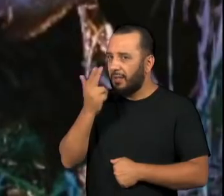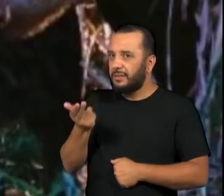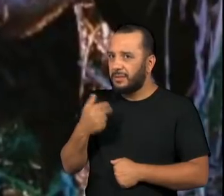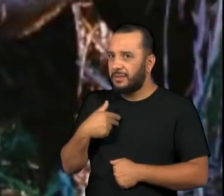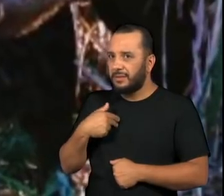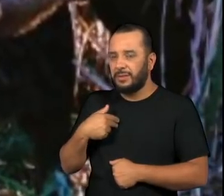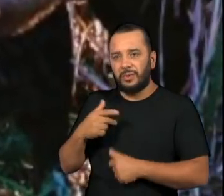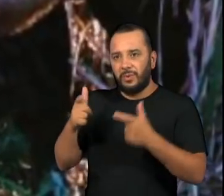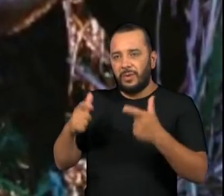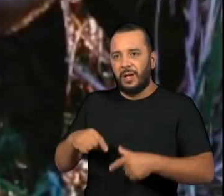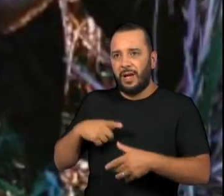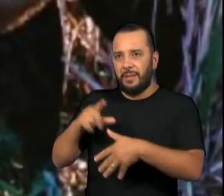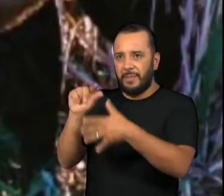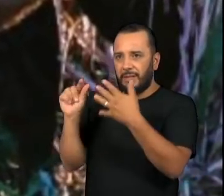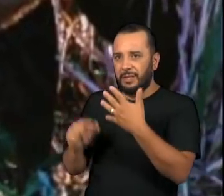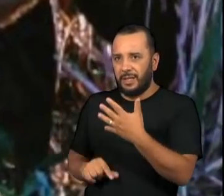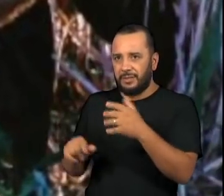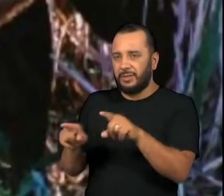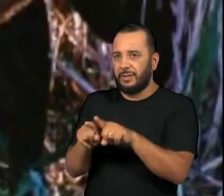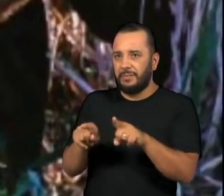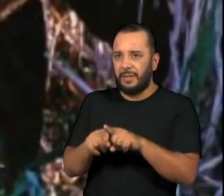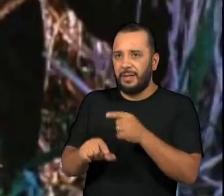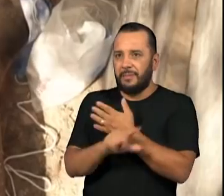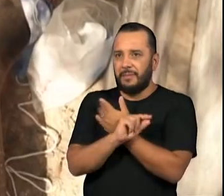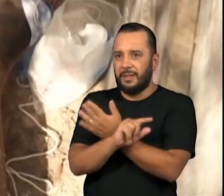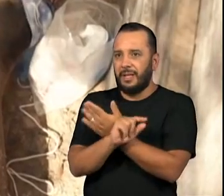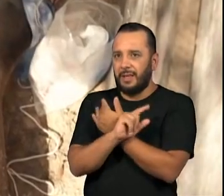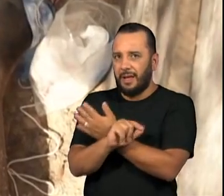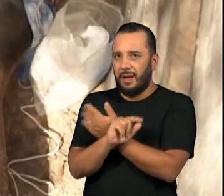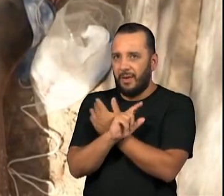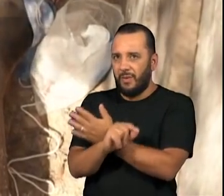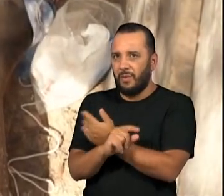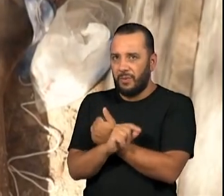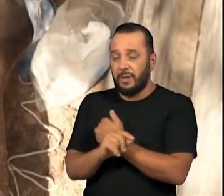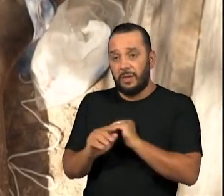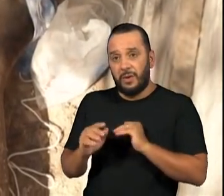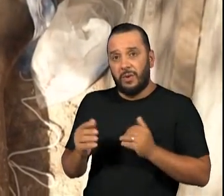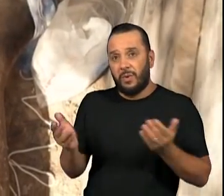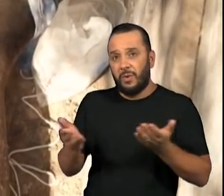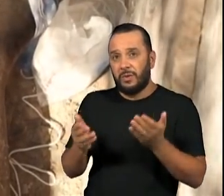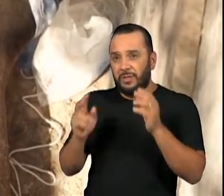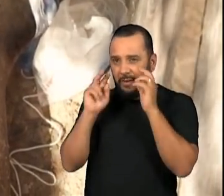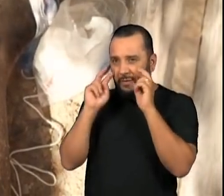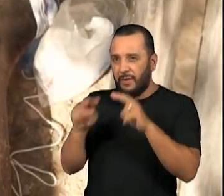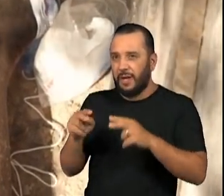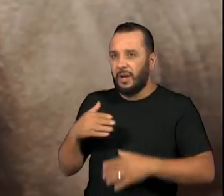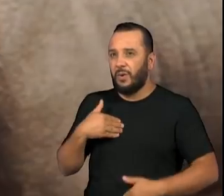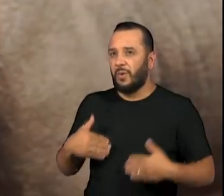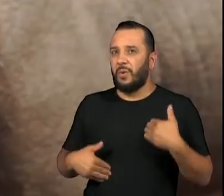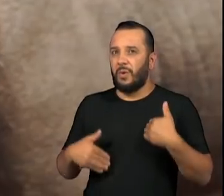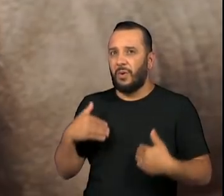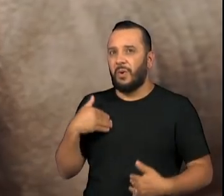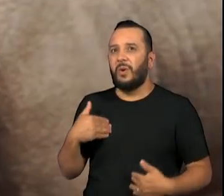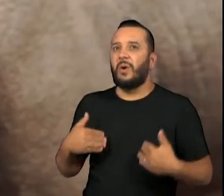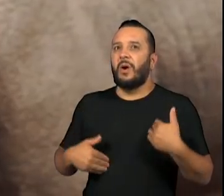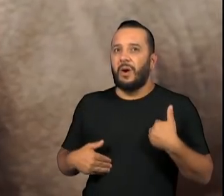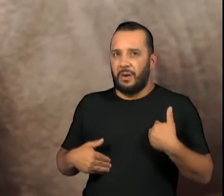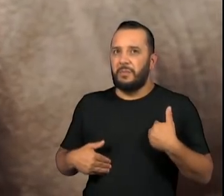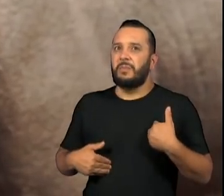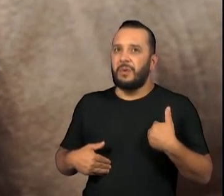Pantanal, na Mata Atlântica. São animais que têm um estado corporal visivelmente notório, bastante